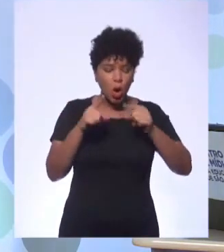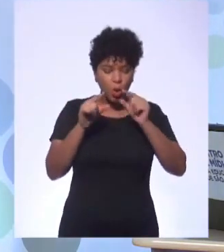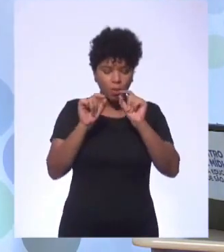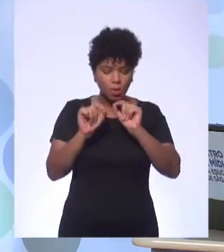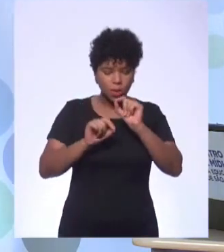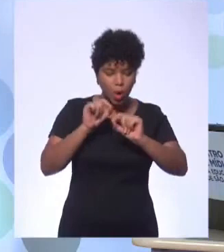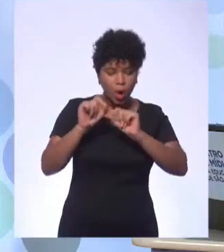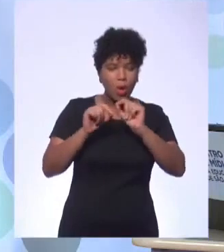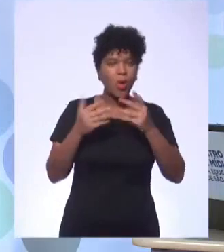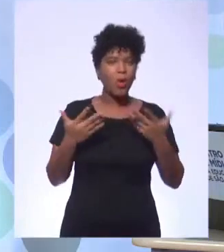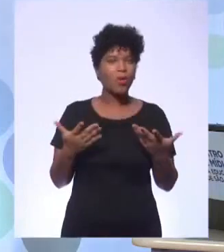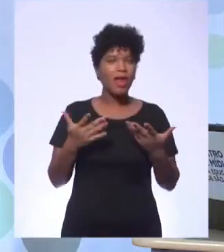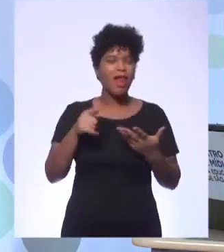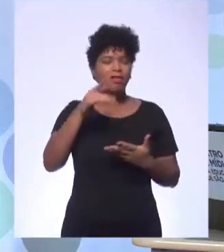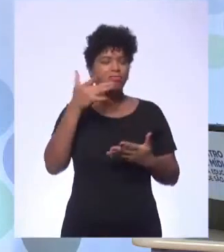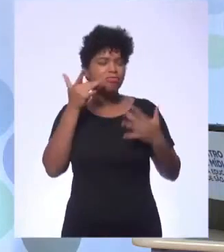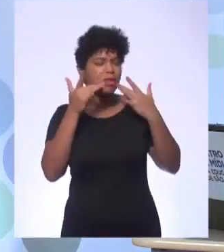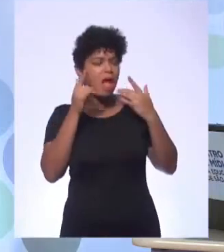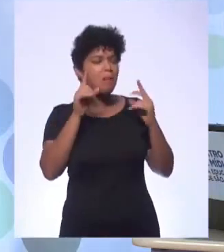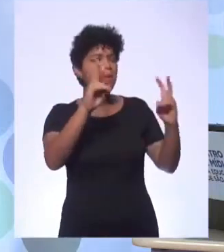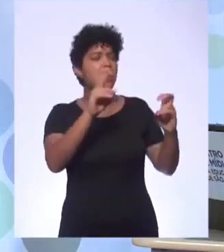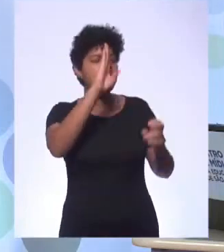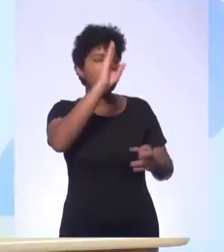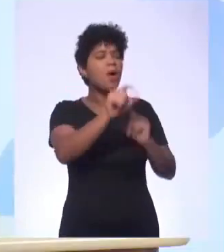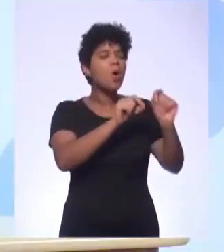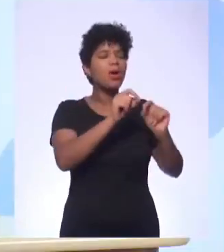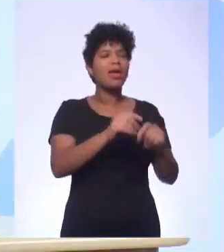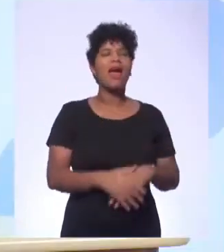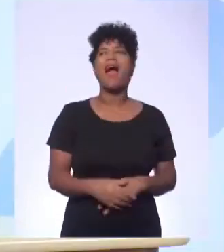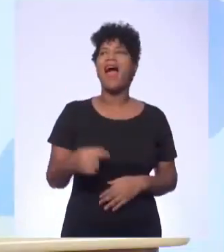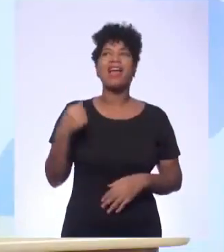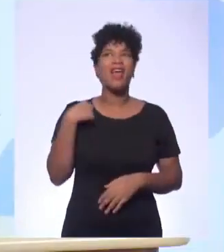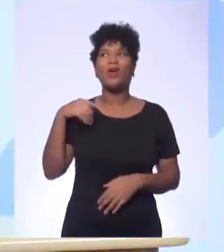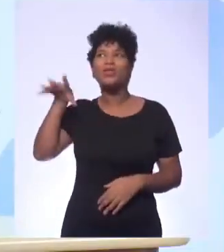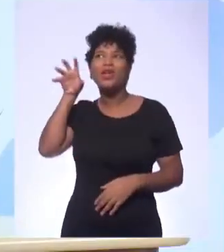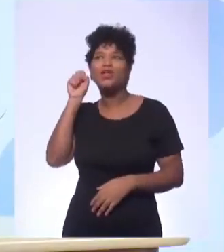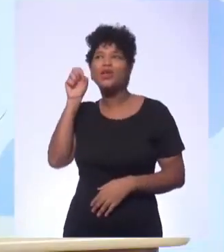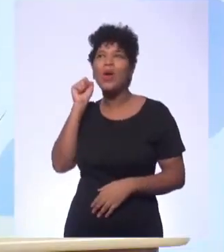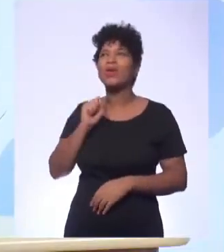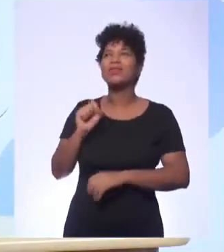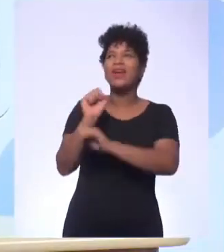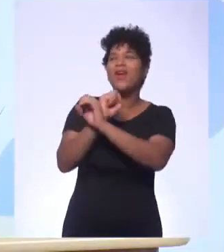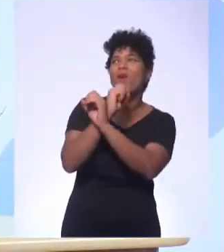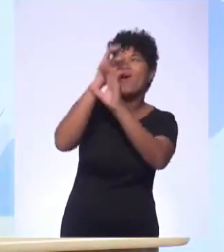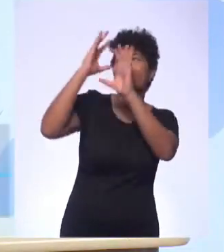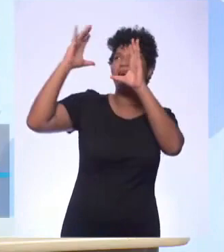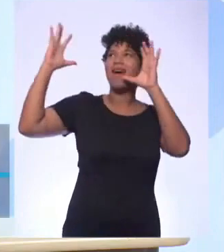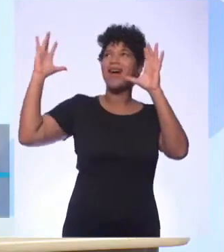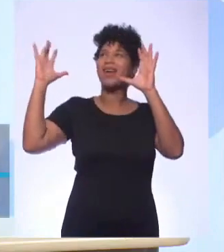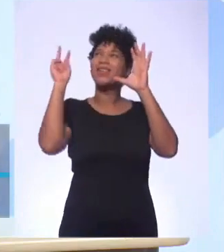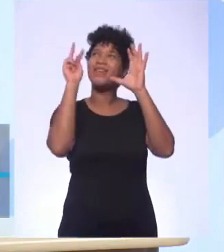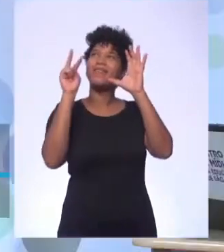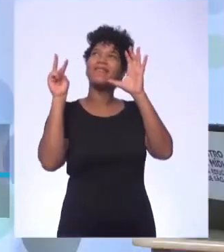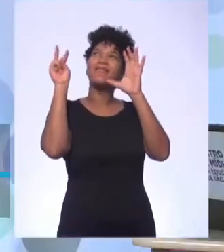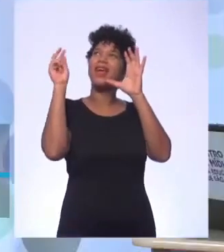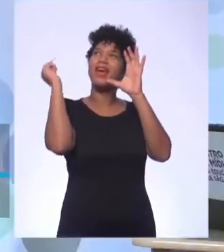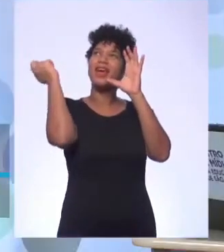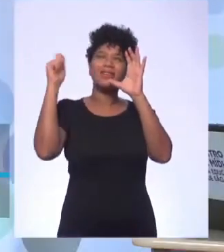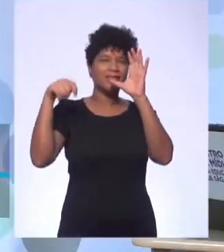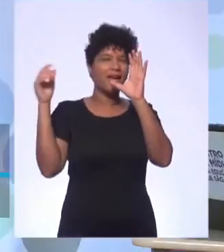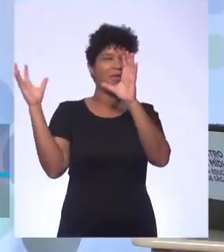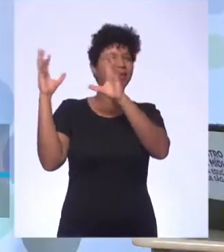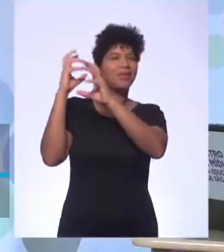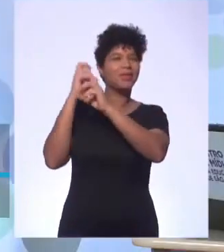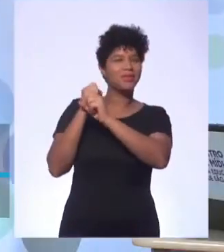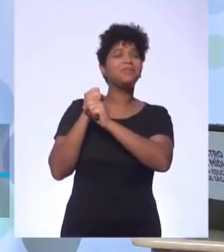essa peça clássica está falando. É como se eu visse imagens, assim, sabe? Eu criando imagens na minha cabeça, a partir da música. Isso. Essa